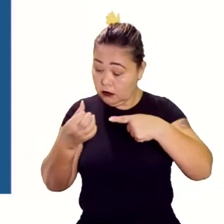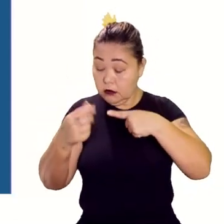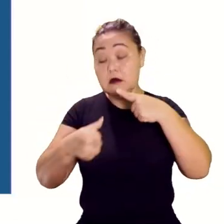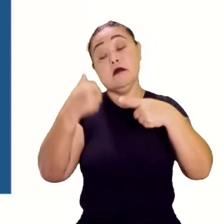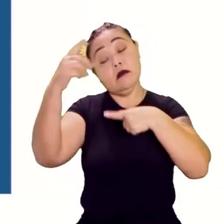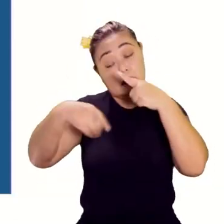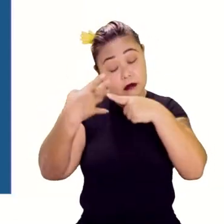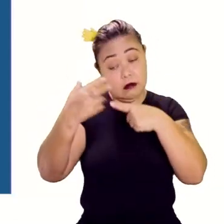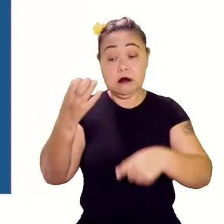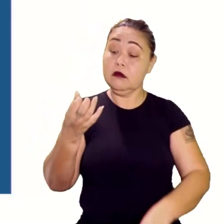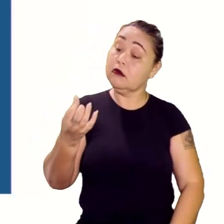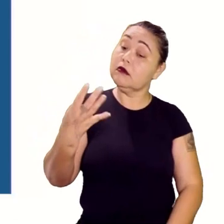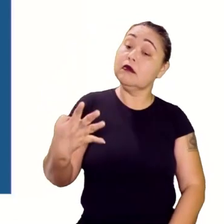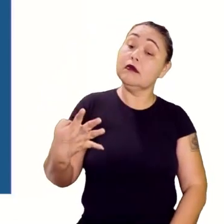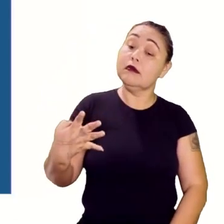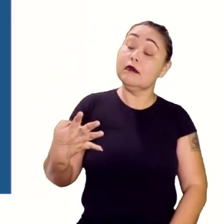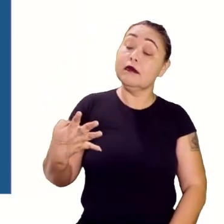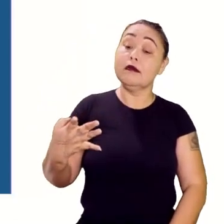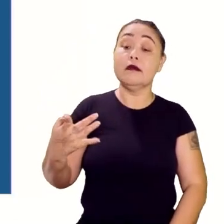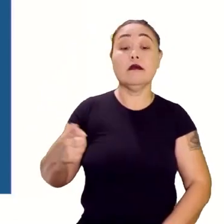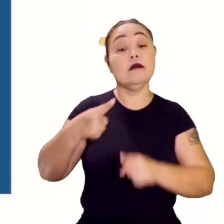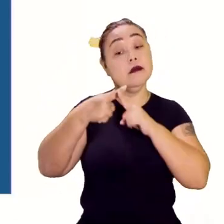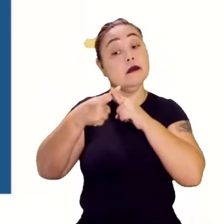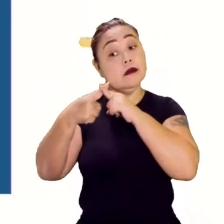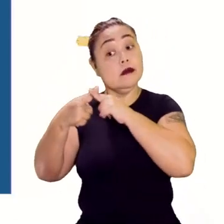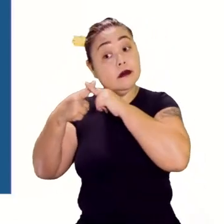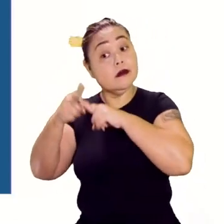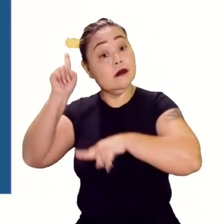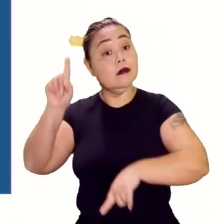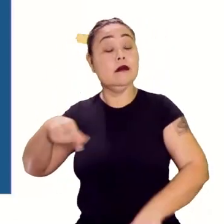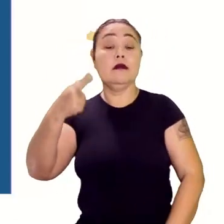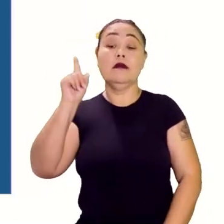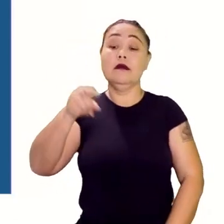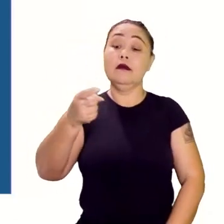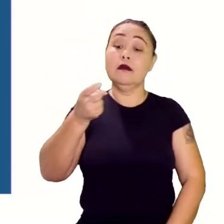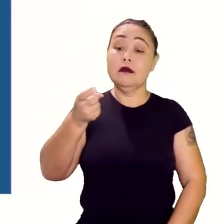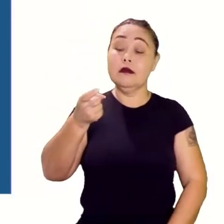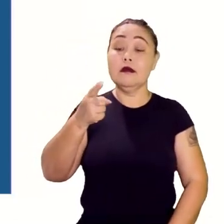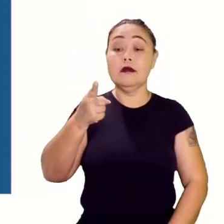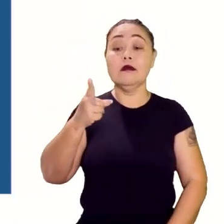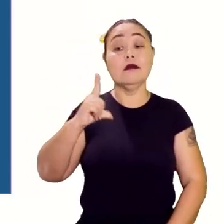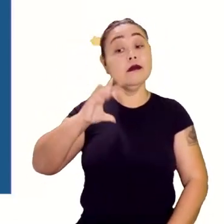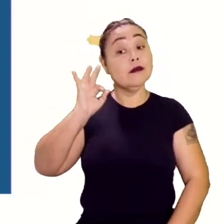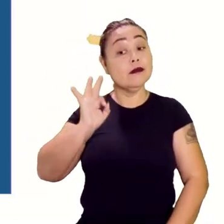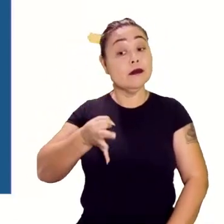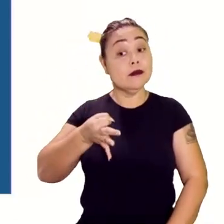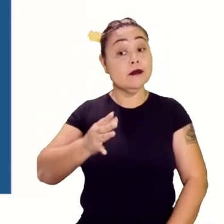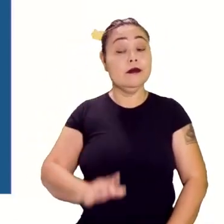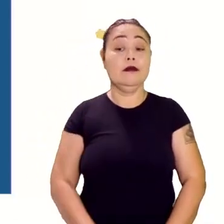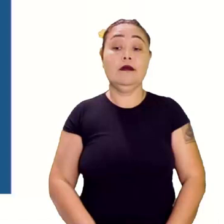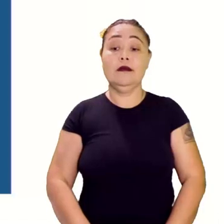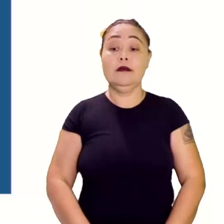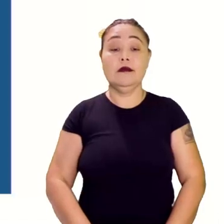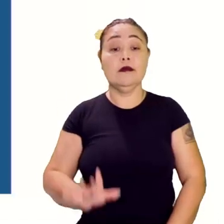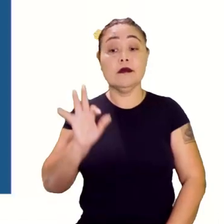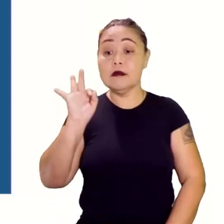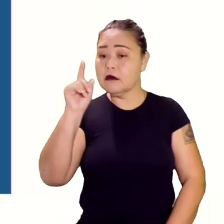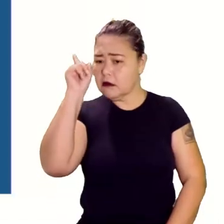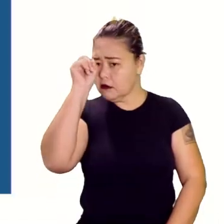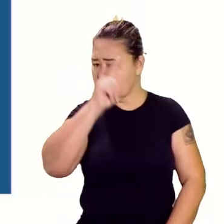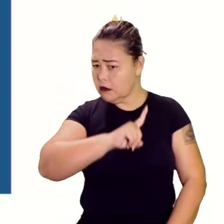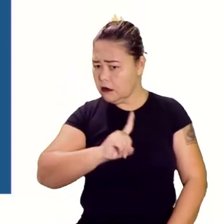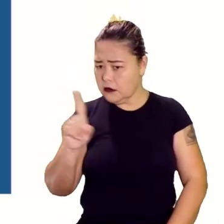16 vezes 4. 64. 64 é o meu valor de x. Certo? Certinho. Não é difícil,